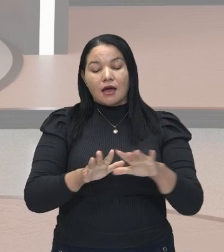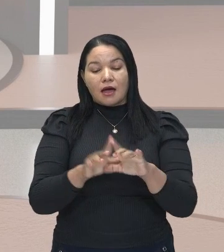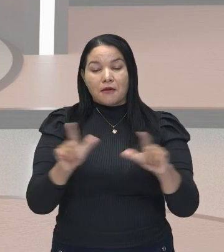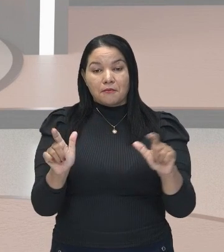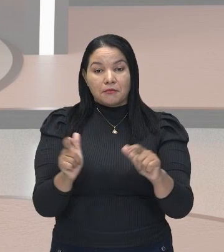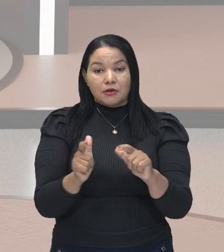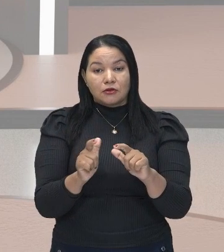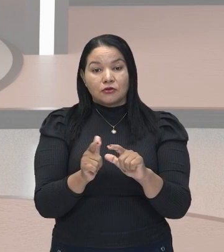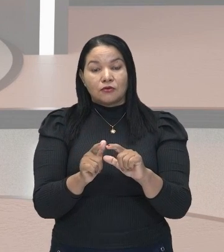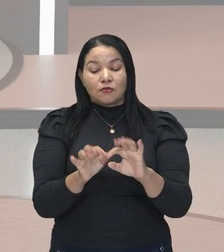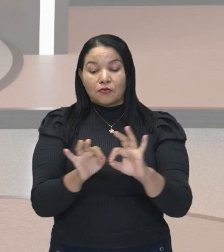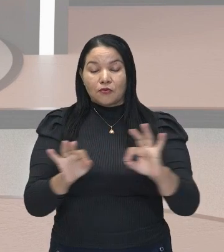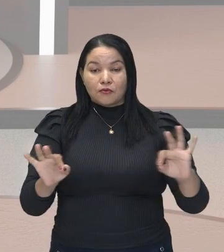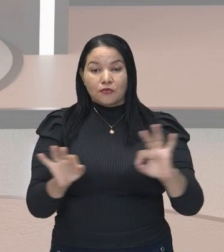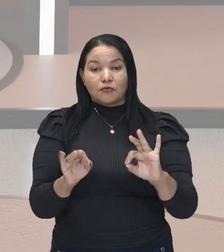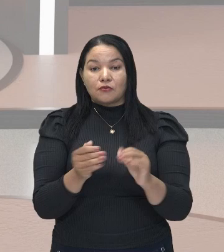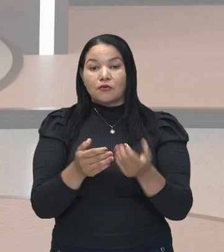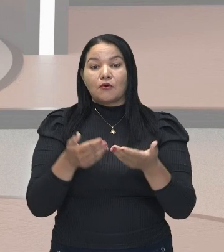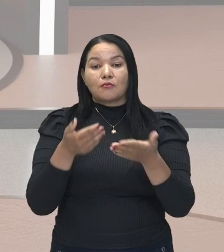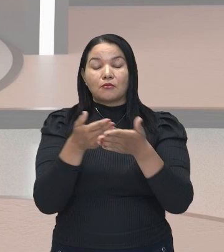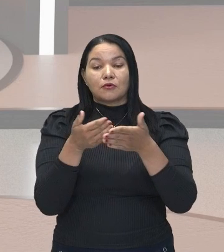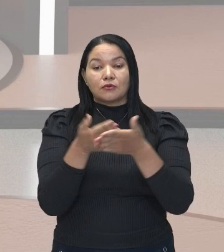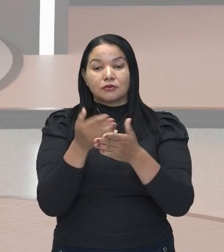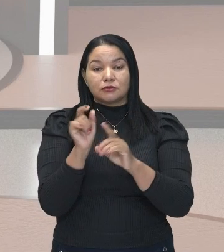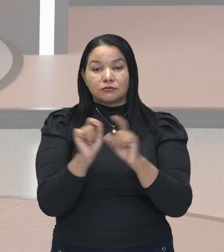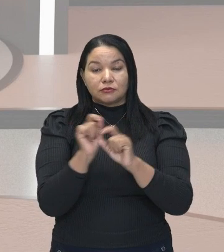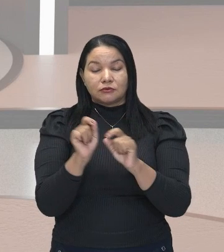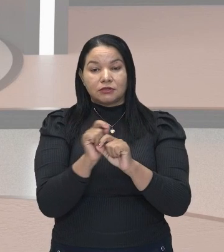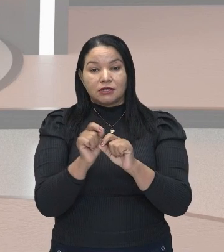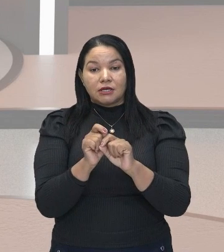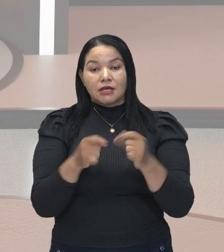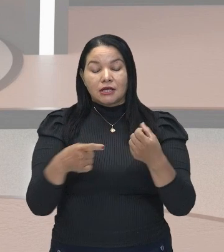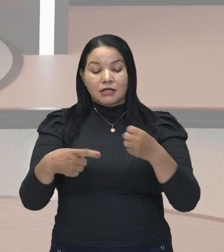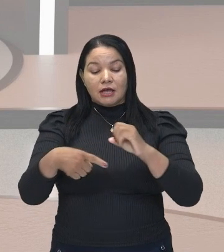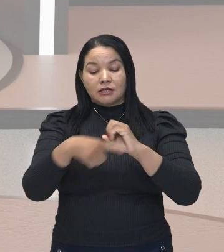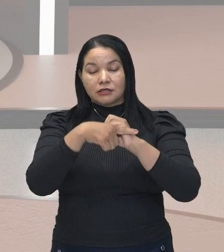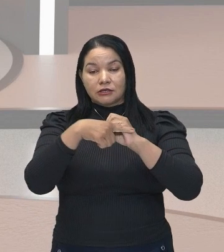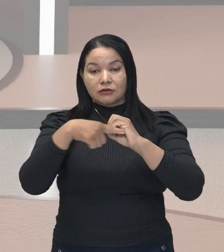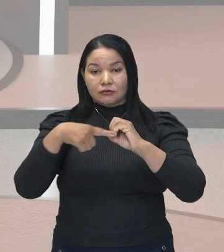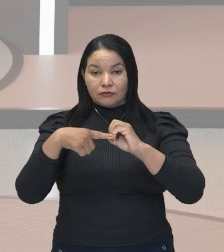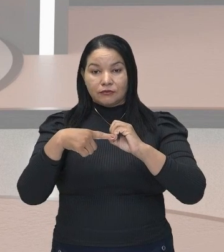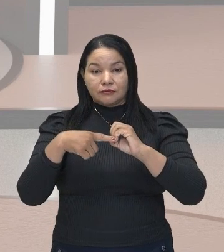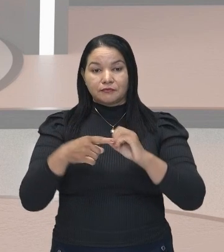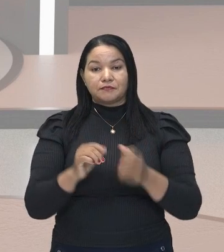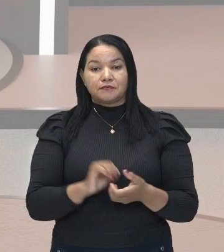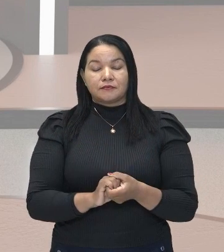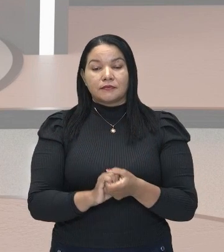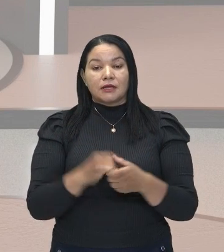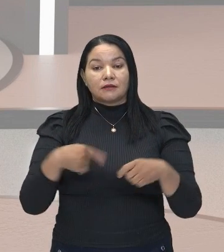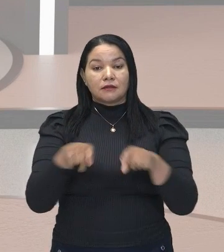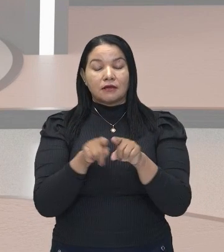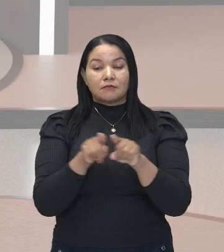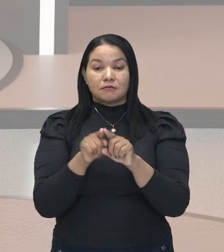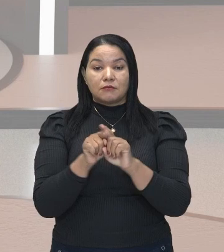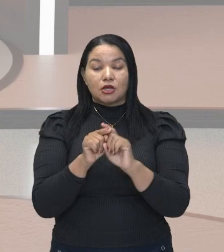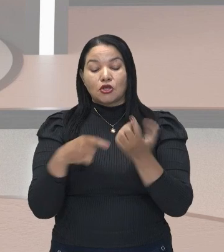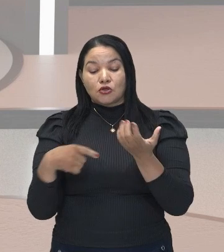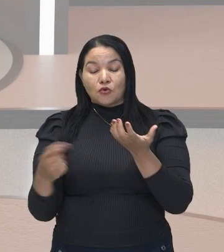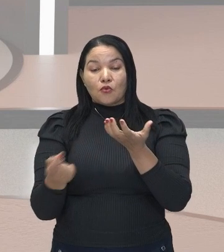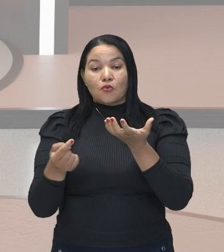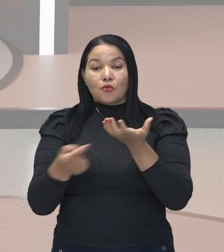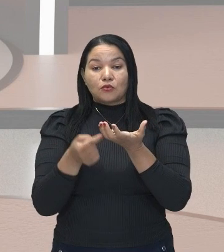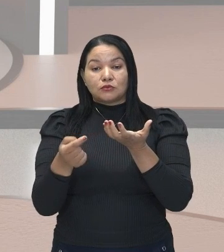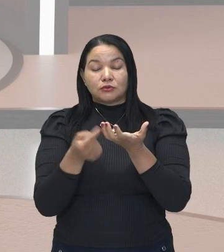menor latitude, próximo ali da linha do Equador, né? Do continente africano também, porque a linha do